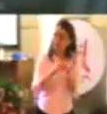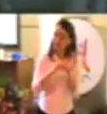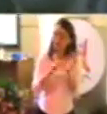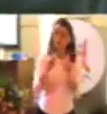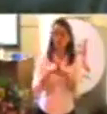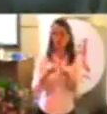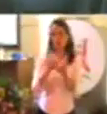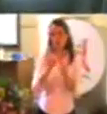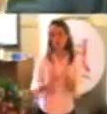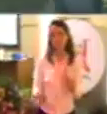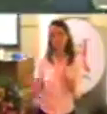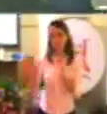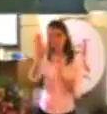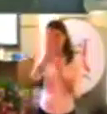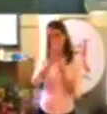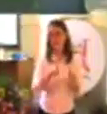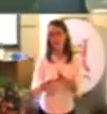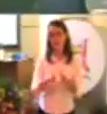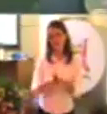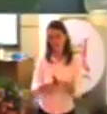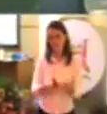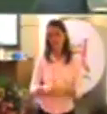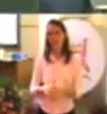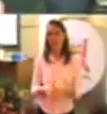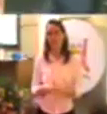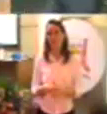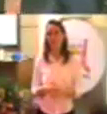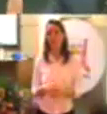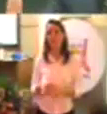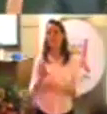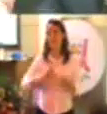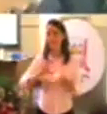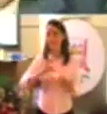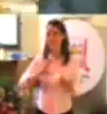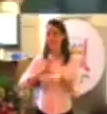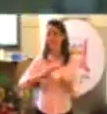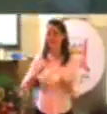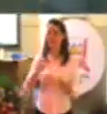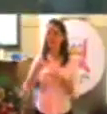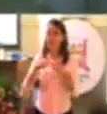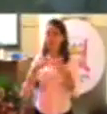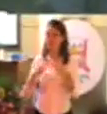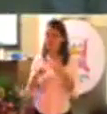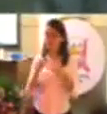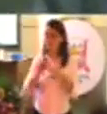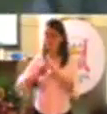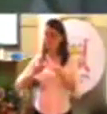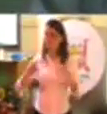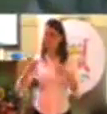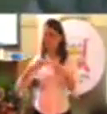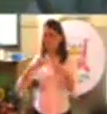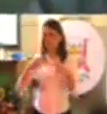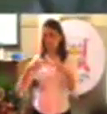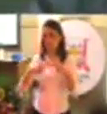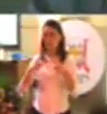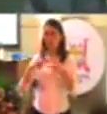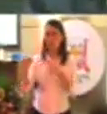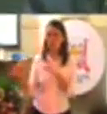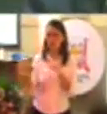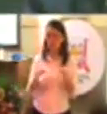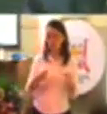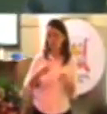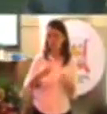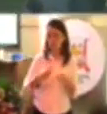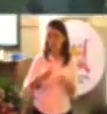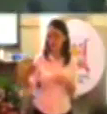demais servidores das Assembleias e das Câmaras Municipais. E esses cursos seriam em duas modalidades: na modalidade presencial,